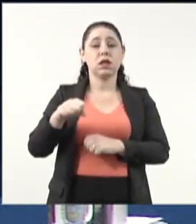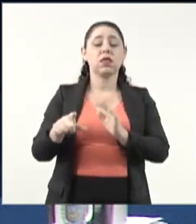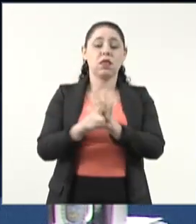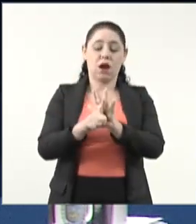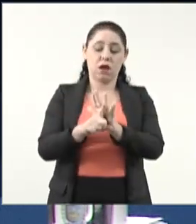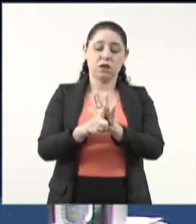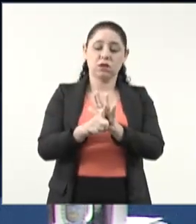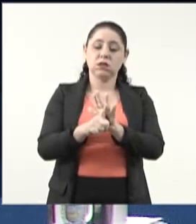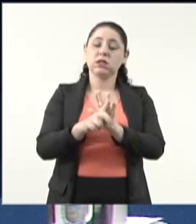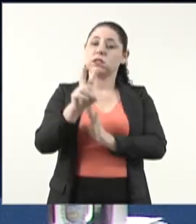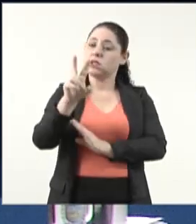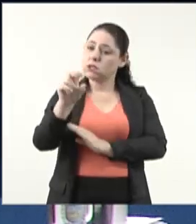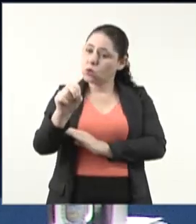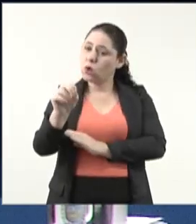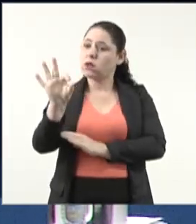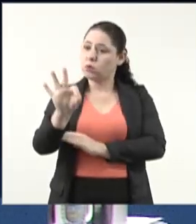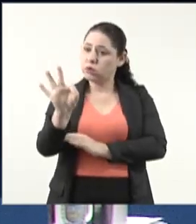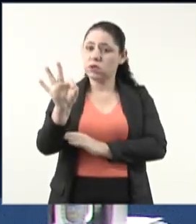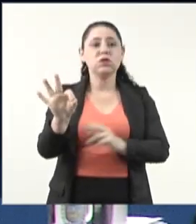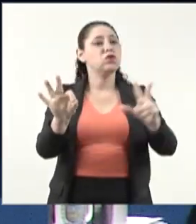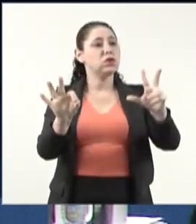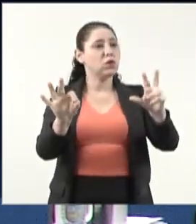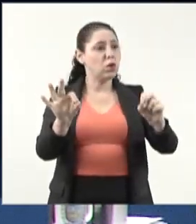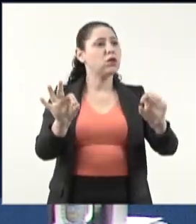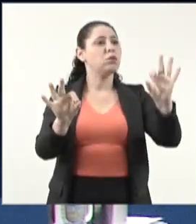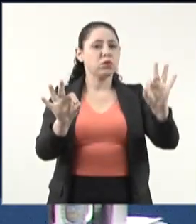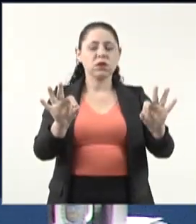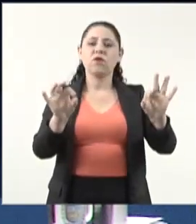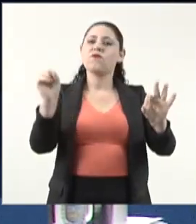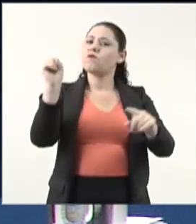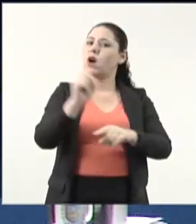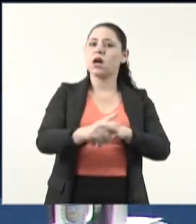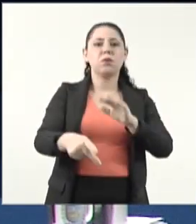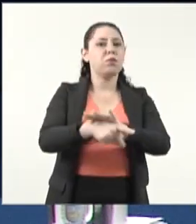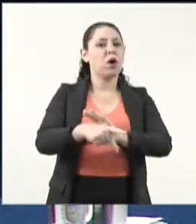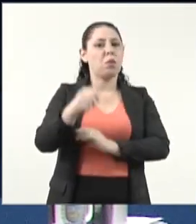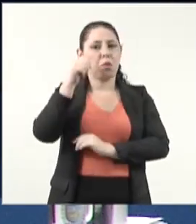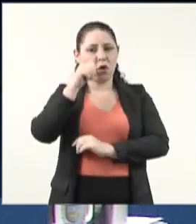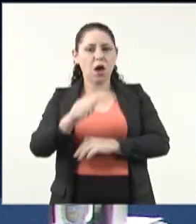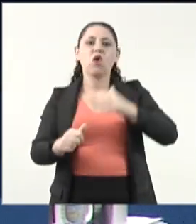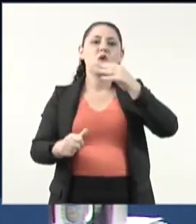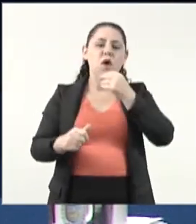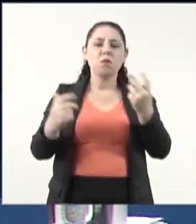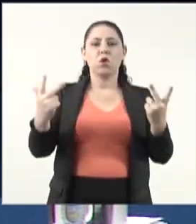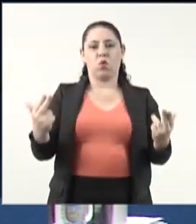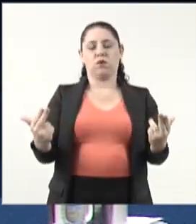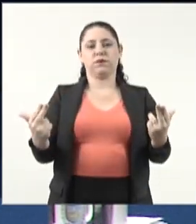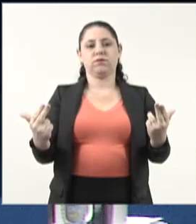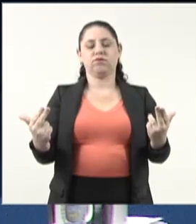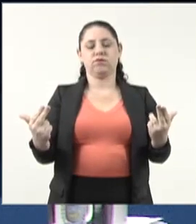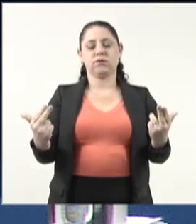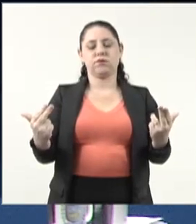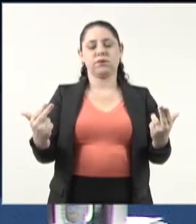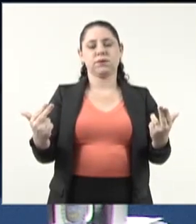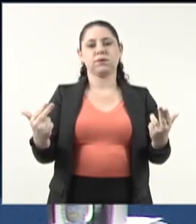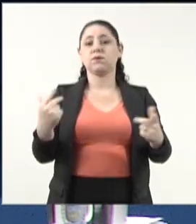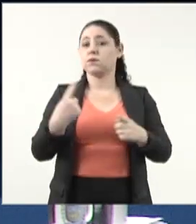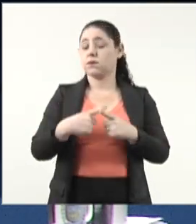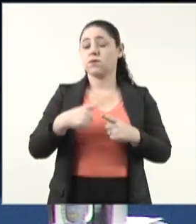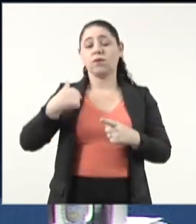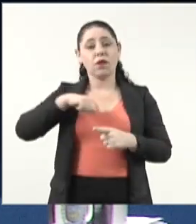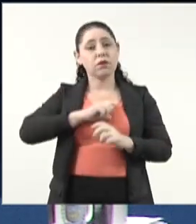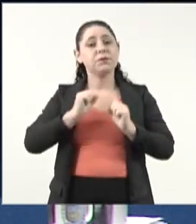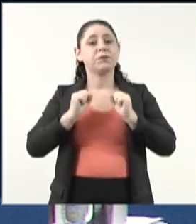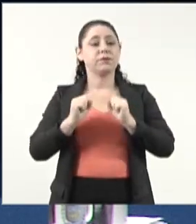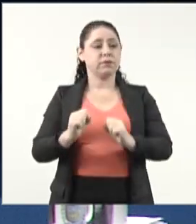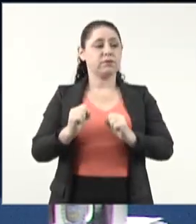leis que obriguem realmente a vaga do assento das nossas mulheres nas casas legislativas, para que a gente possa